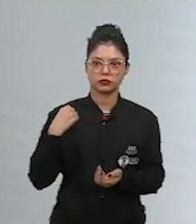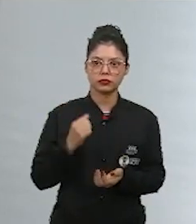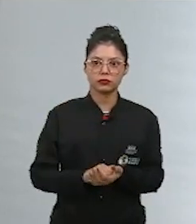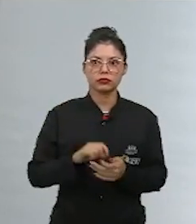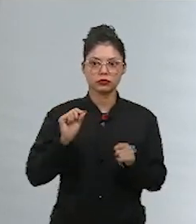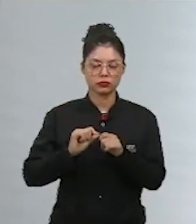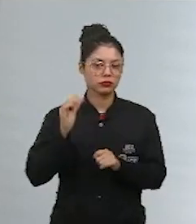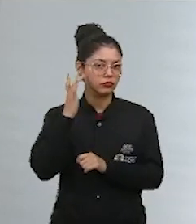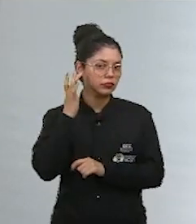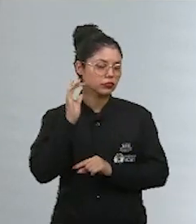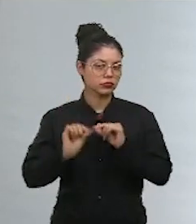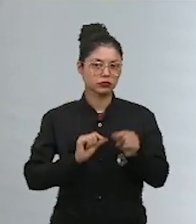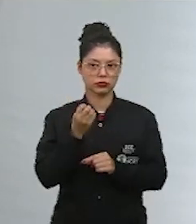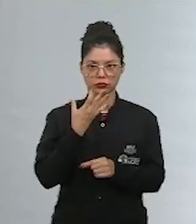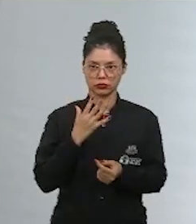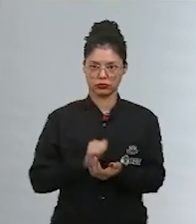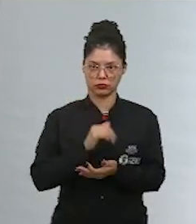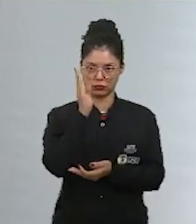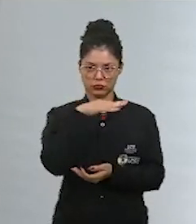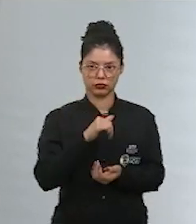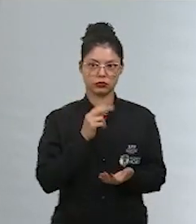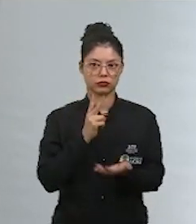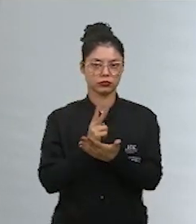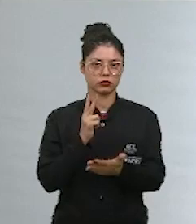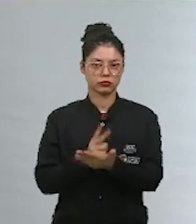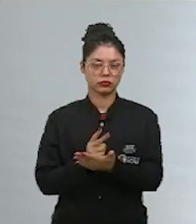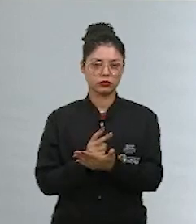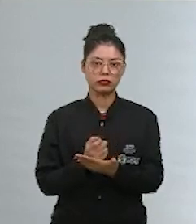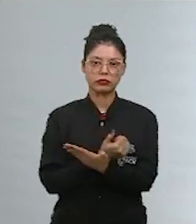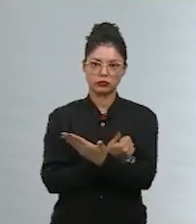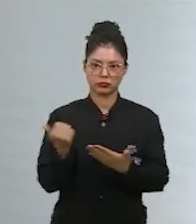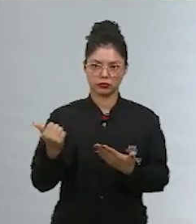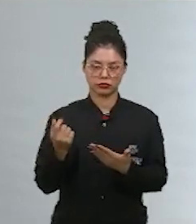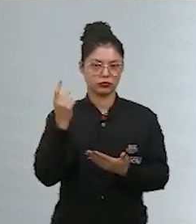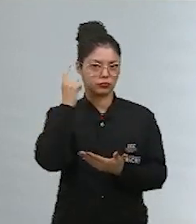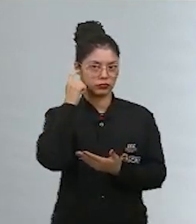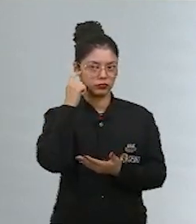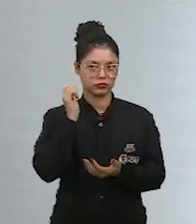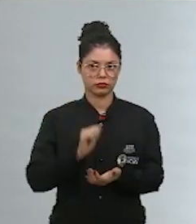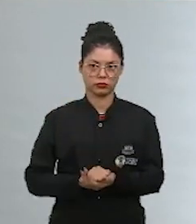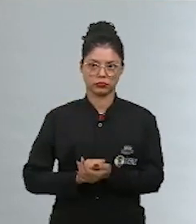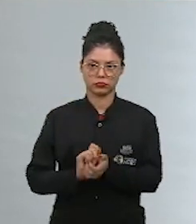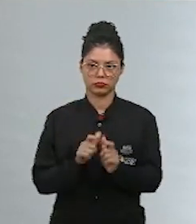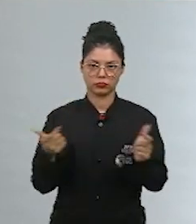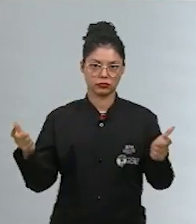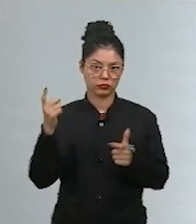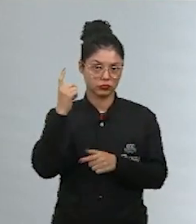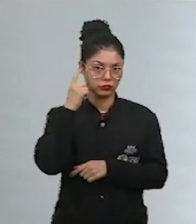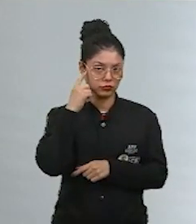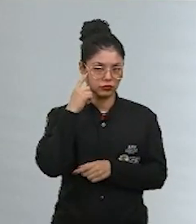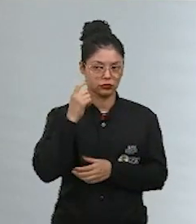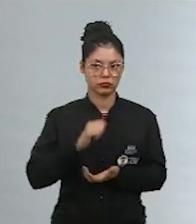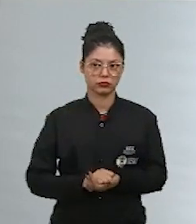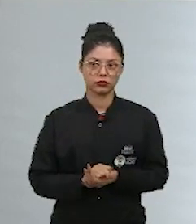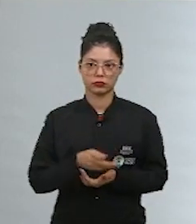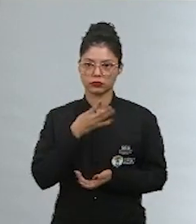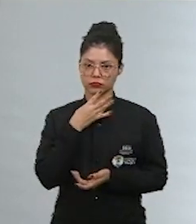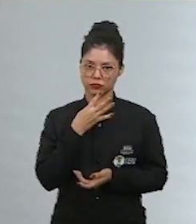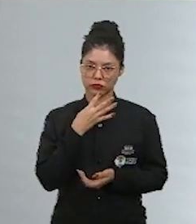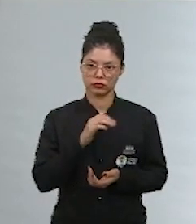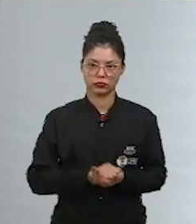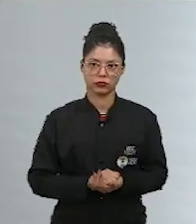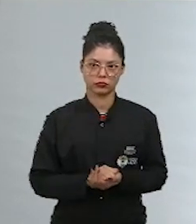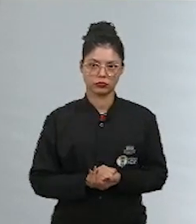ele vai achar que fazer o bem ou fazer o mal é sempre um ato racional. Pensar grande,